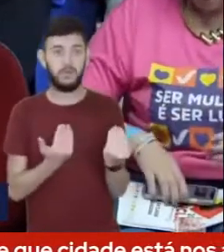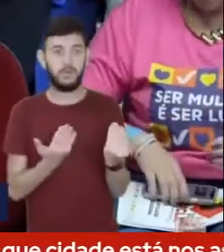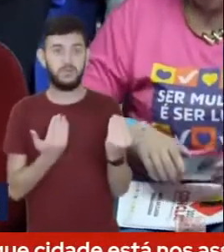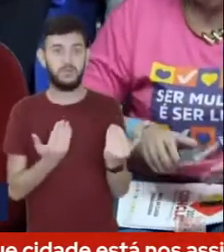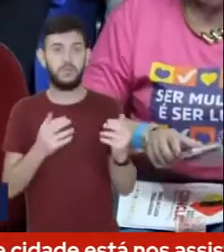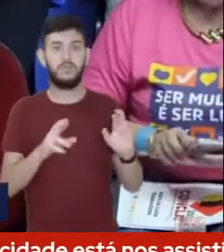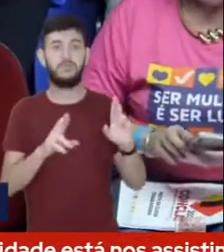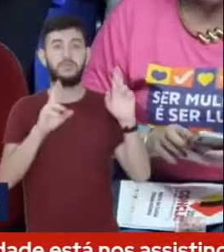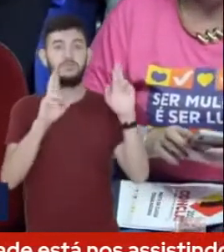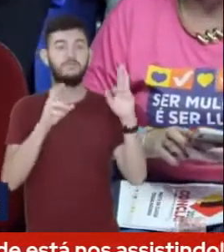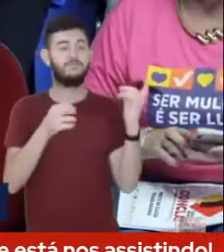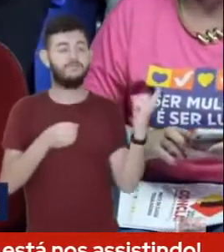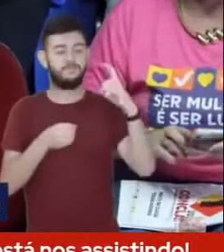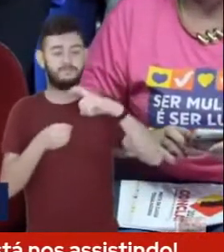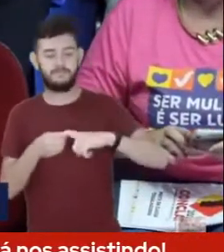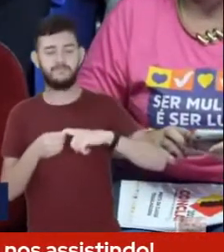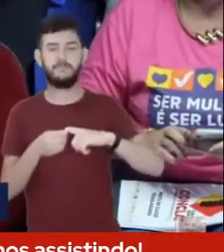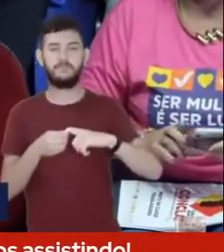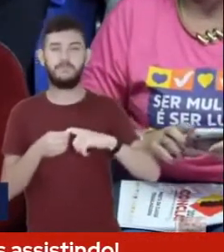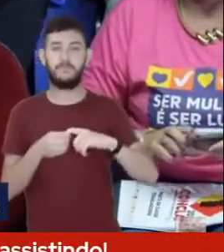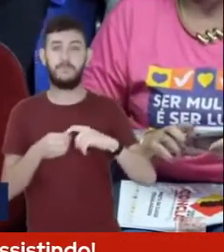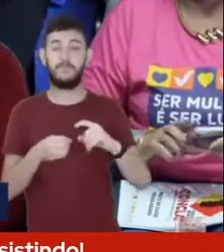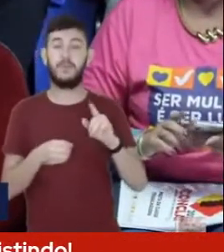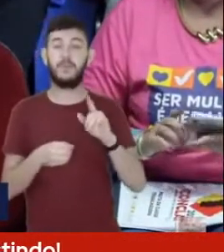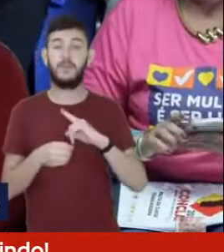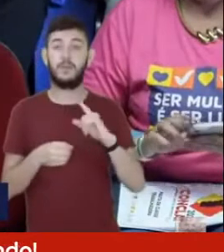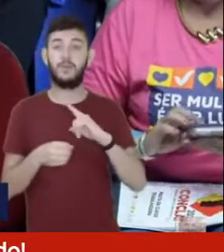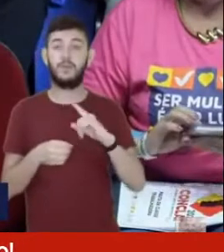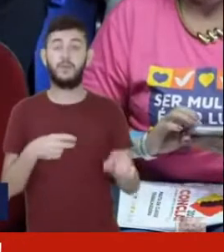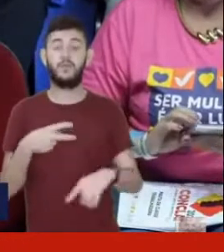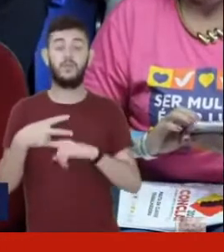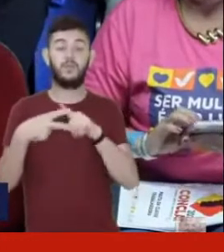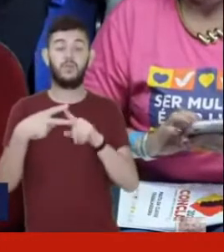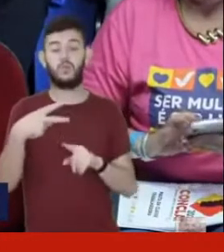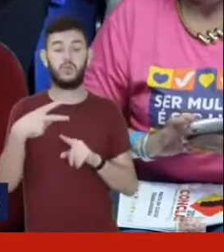Meus outros dois filhos, são os mais velhos, eles são PJ.